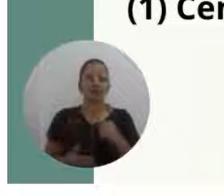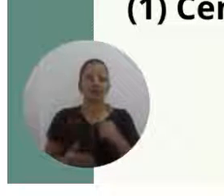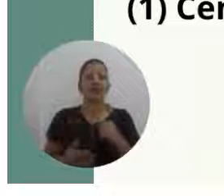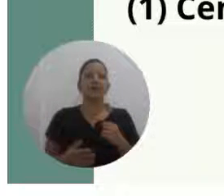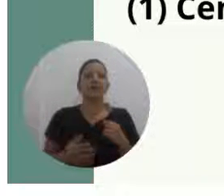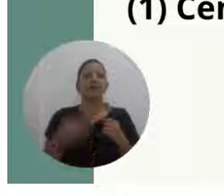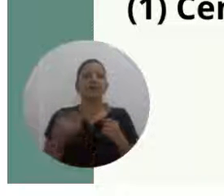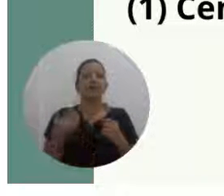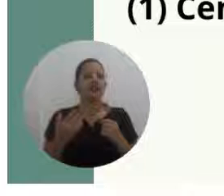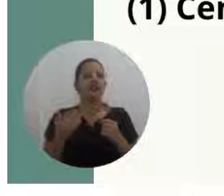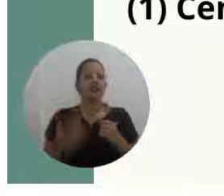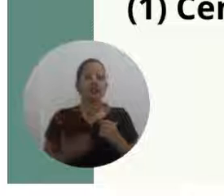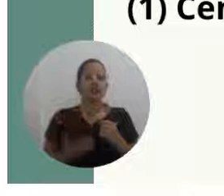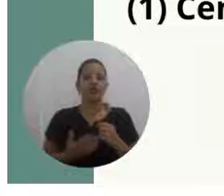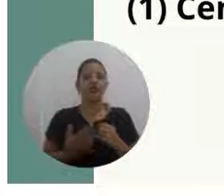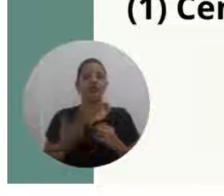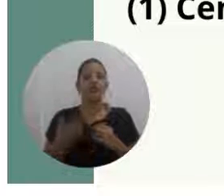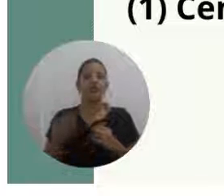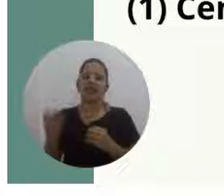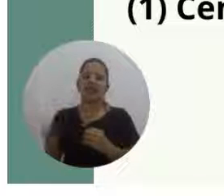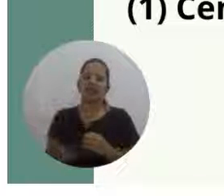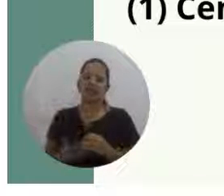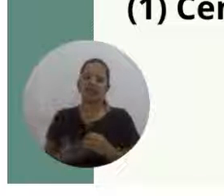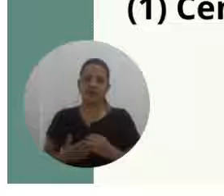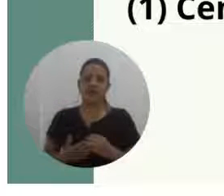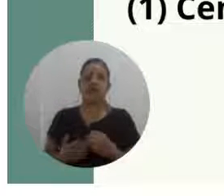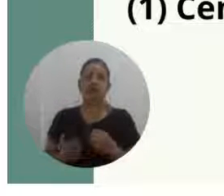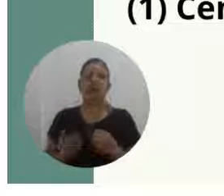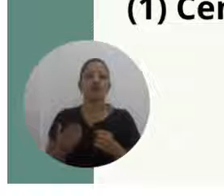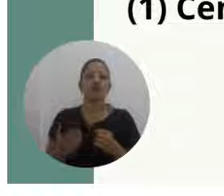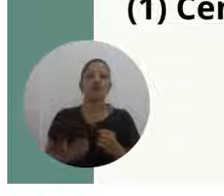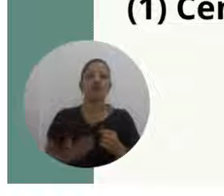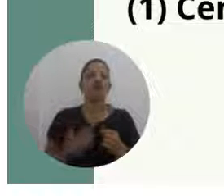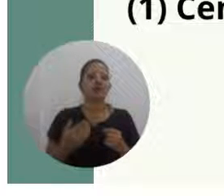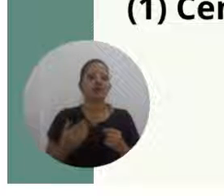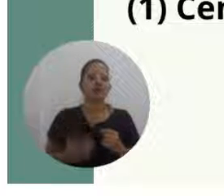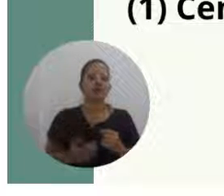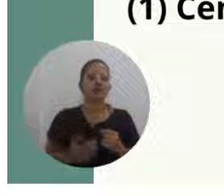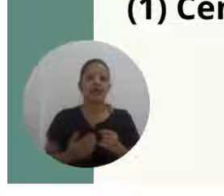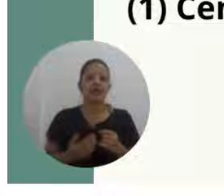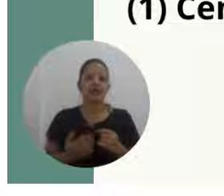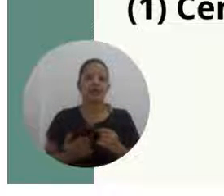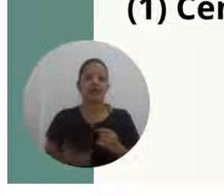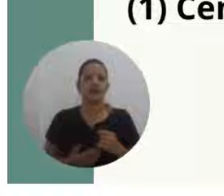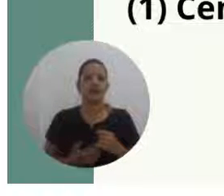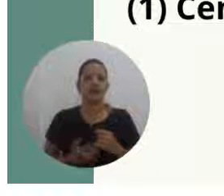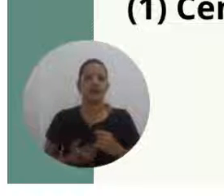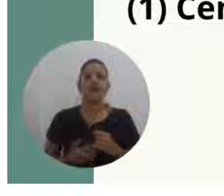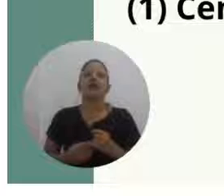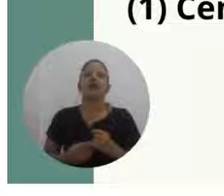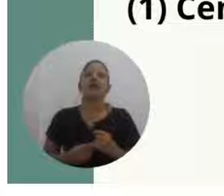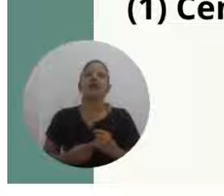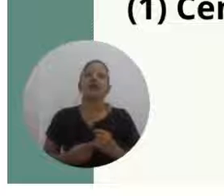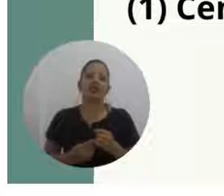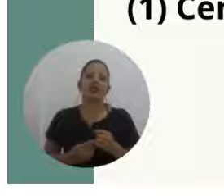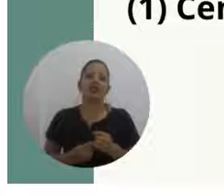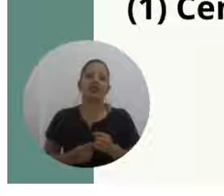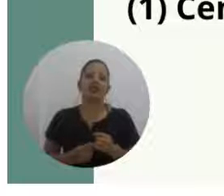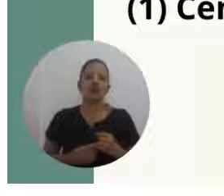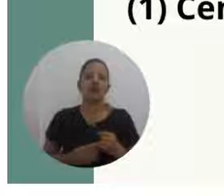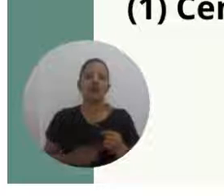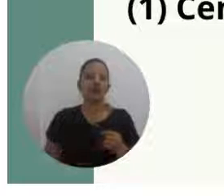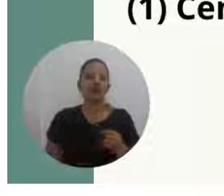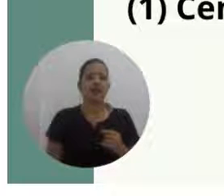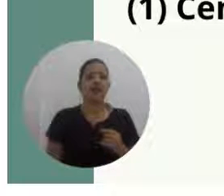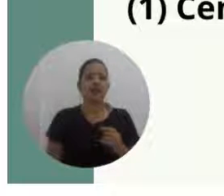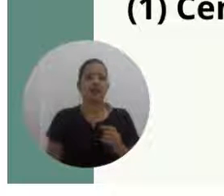Tainara Bezerra, Lidiane Modelo e Rosa de Alencar de Almeida. O nosso centro é o Centro de Ciências Exatas e Tecnológicas da Universidade